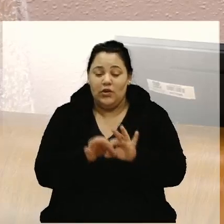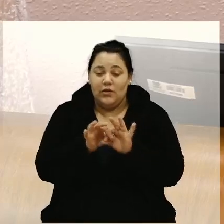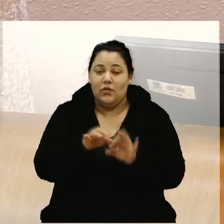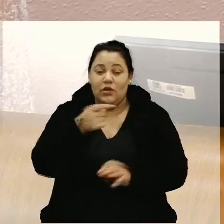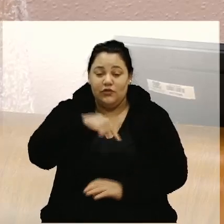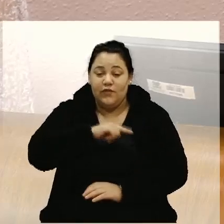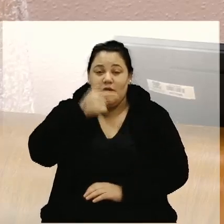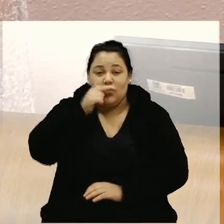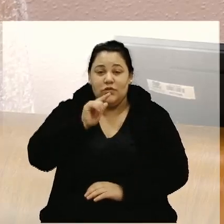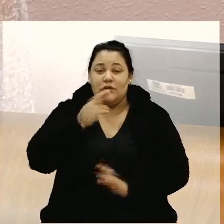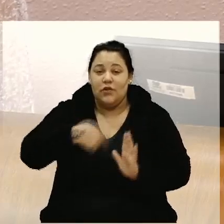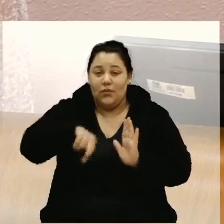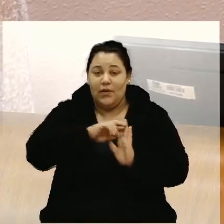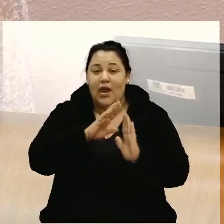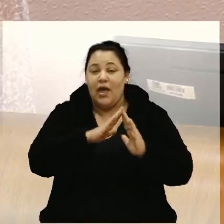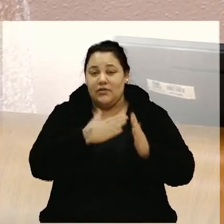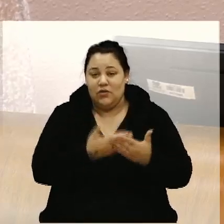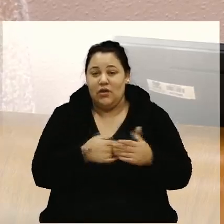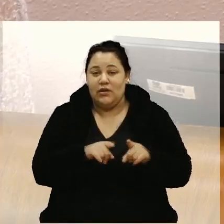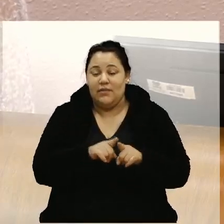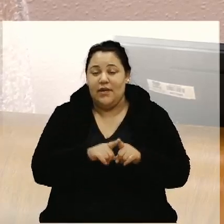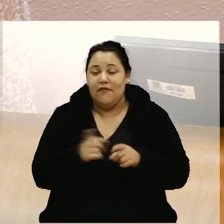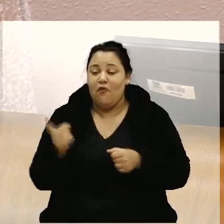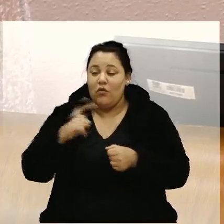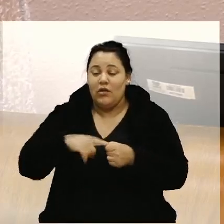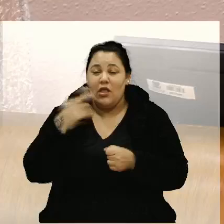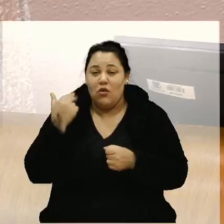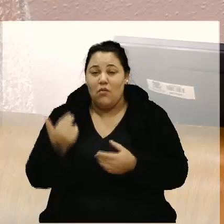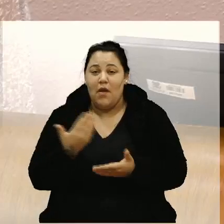que essa escola volte ao normal. E ontem, por